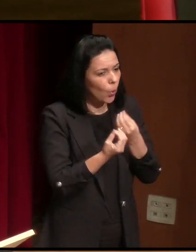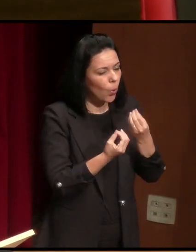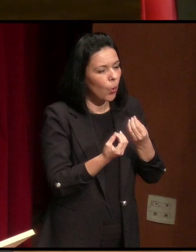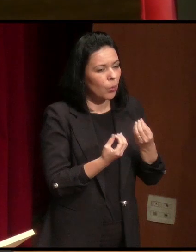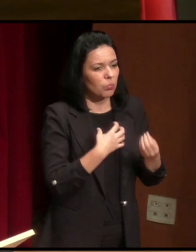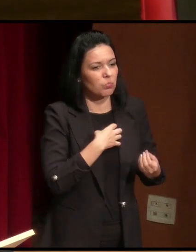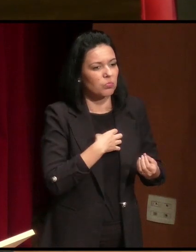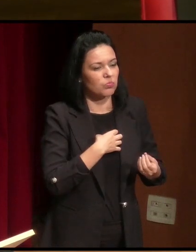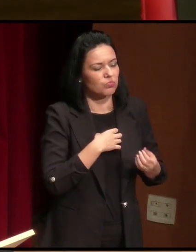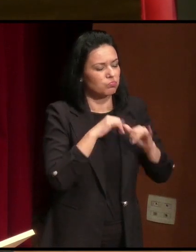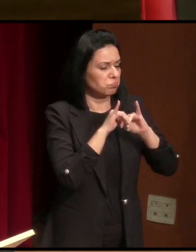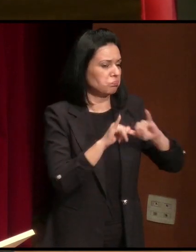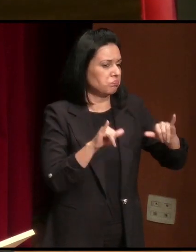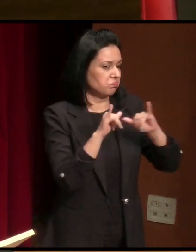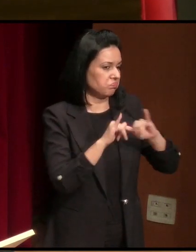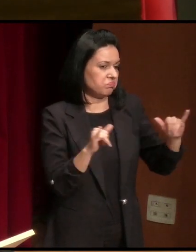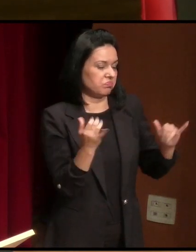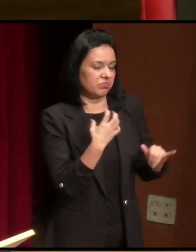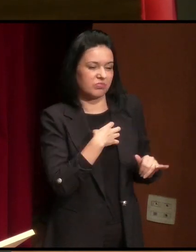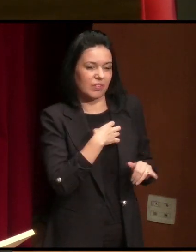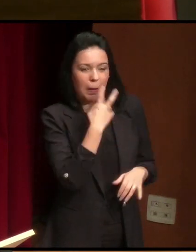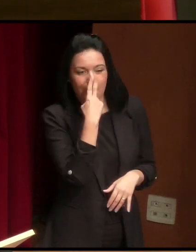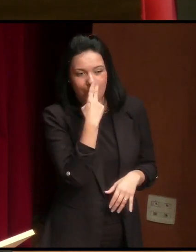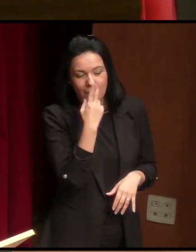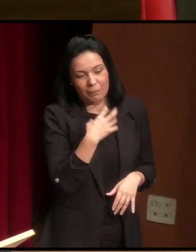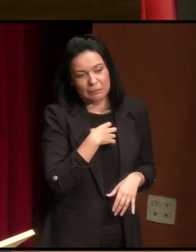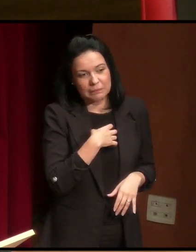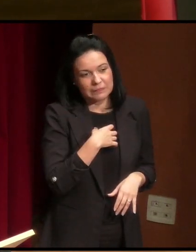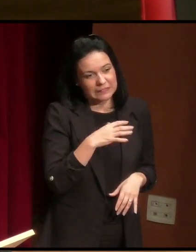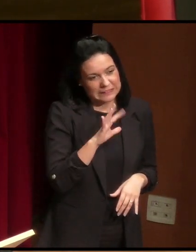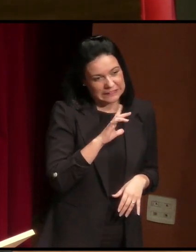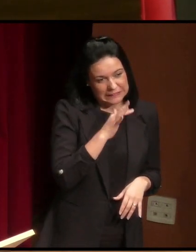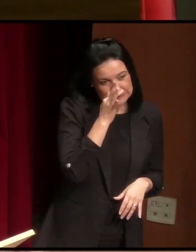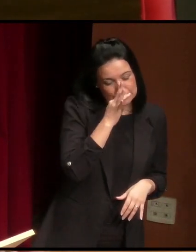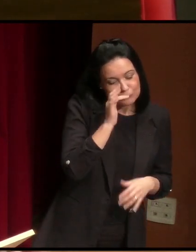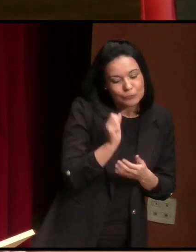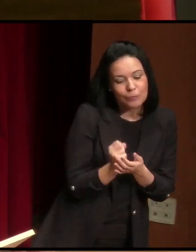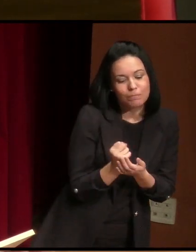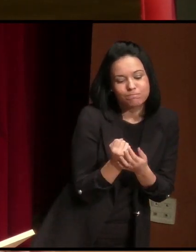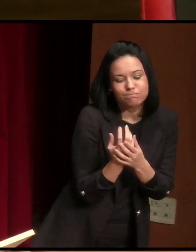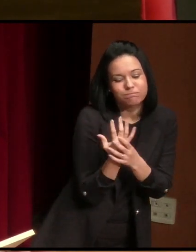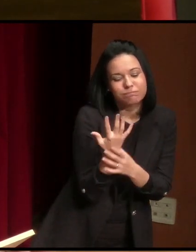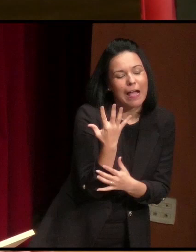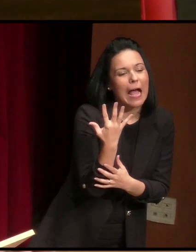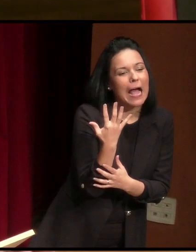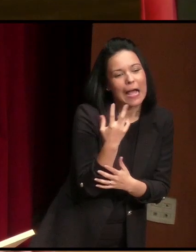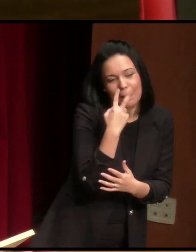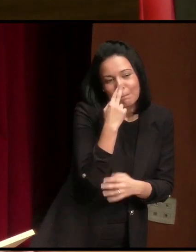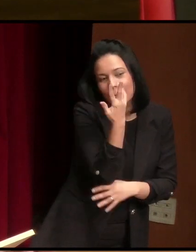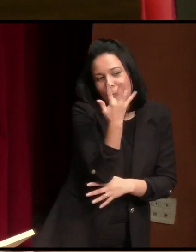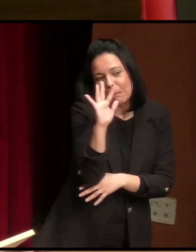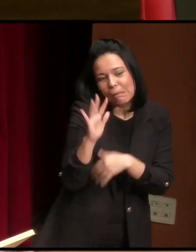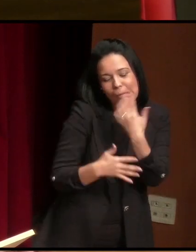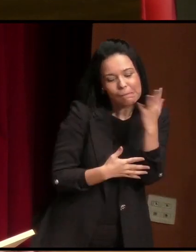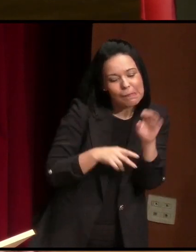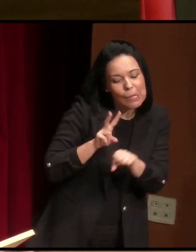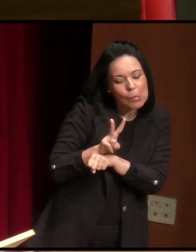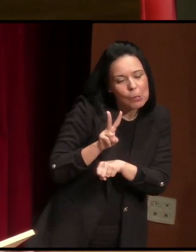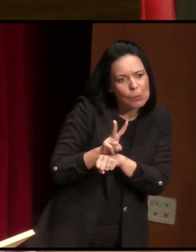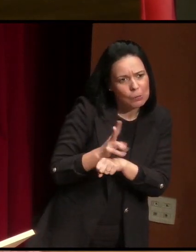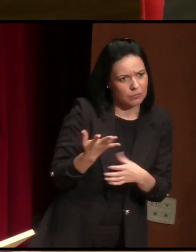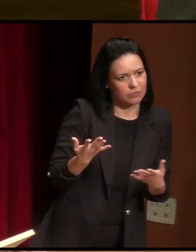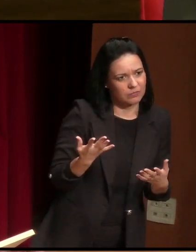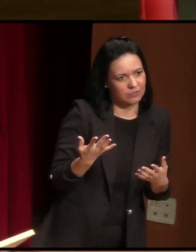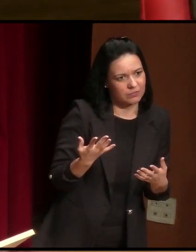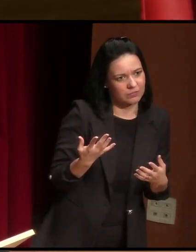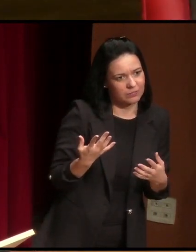faz uma lavagem verde, coloca uma plantinha na porta da empresa e diz que está lutando pelo meio ambiente. E tem, a gente precisa criar aí um